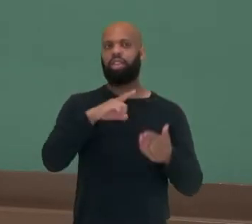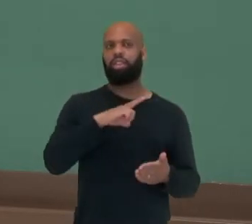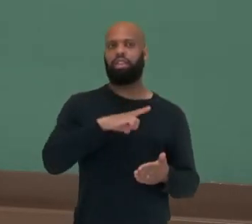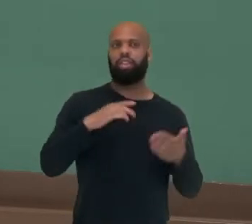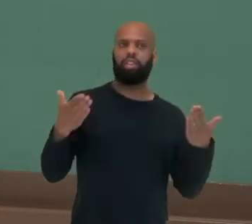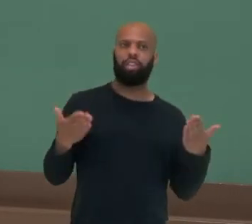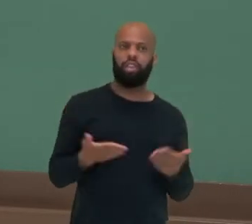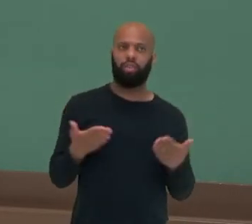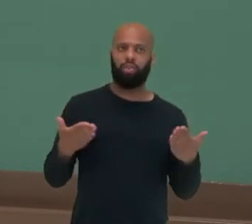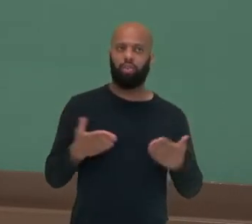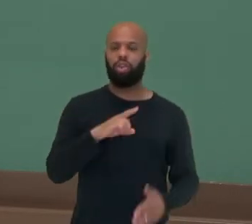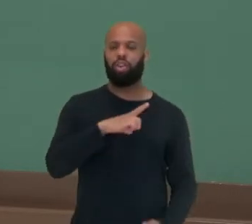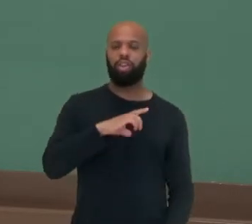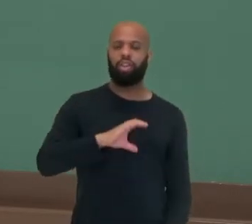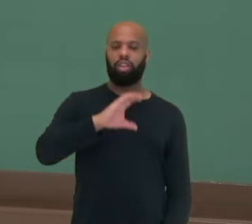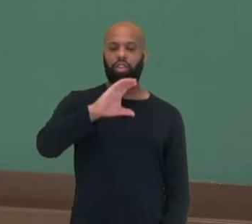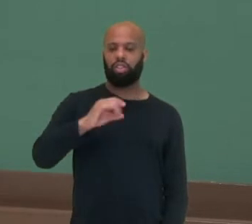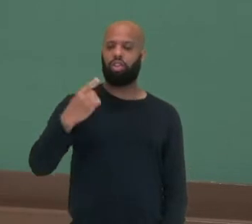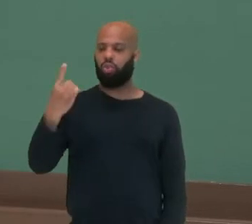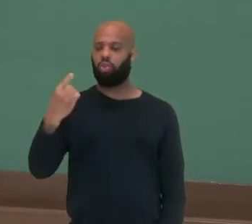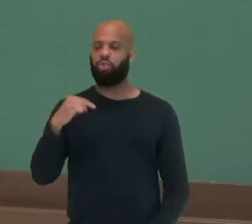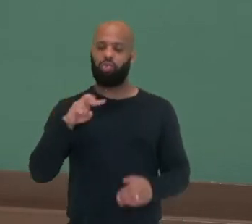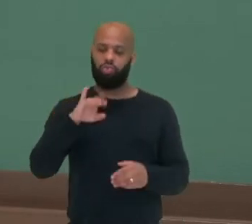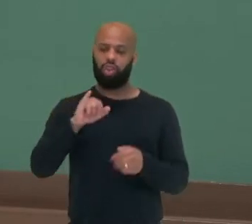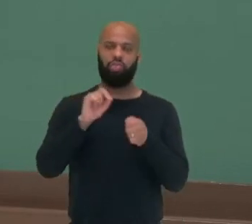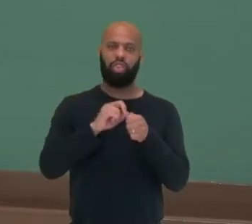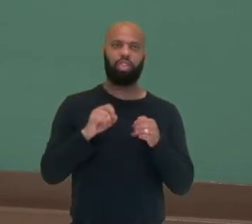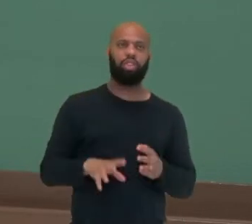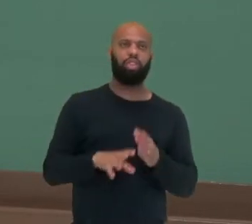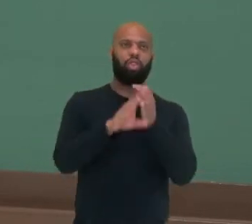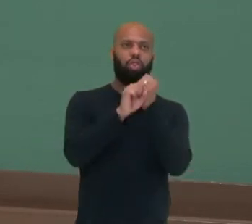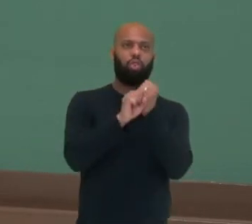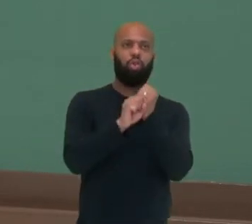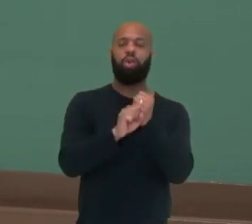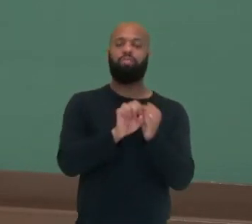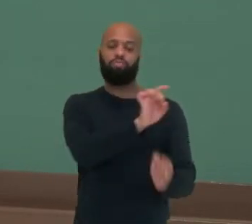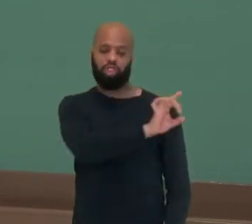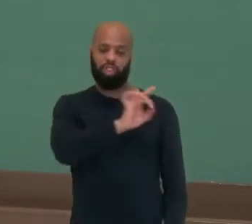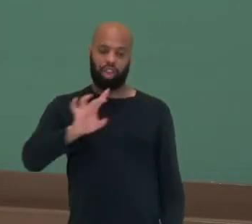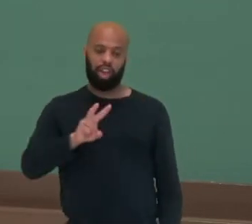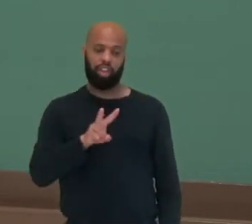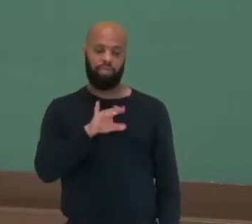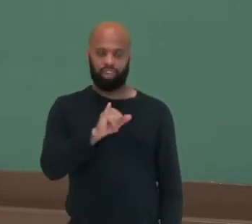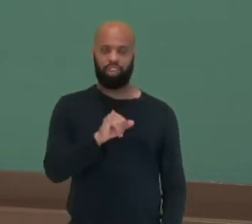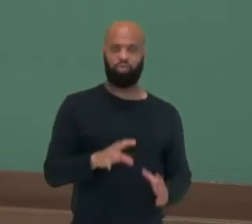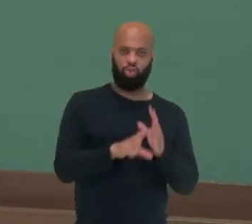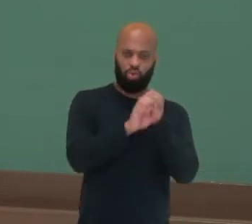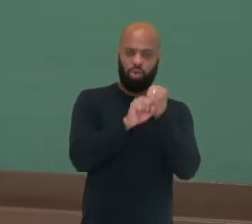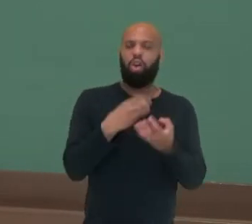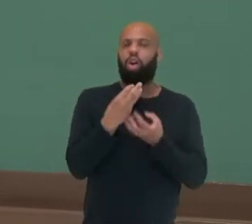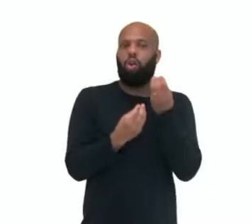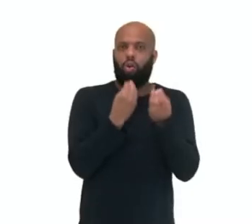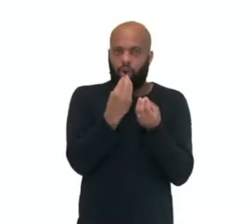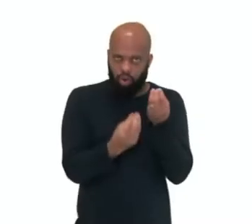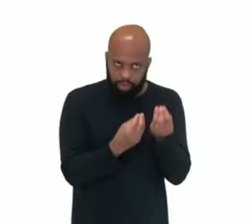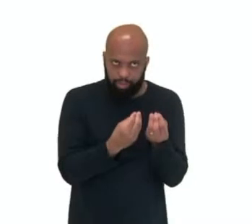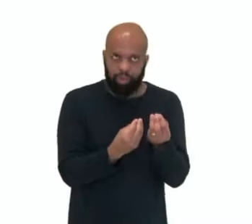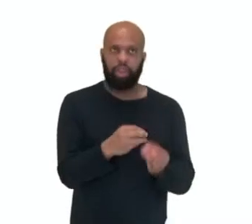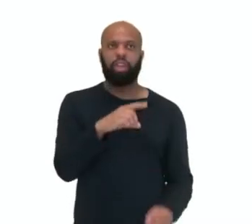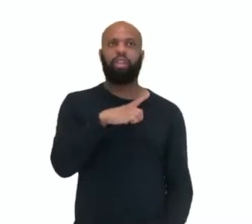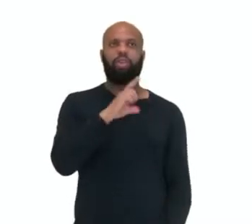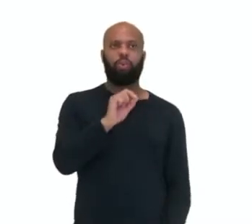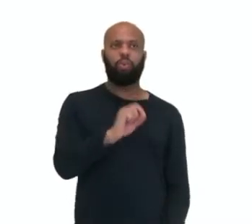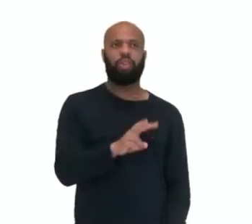nossa C1, eu vou fazer a somatória desse com esse resultado. Como é que eu vou fazer essa somatória? Eu vou